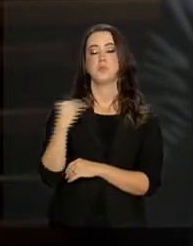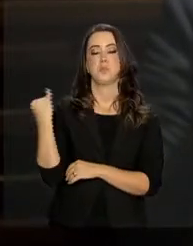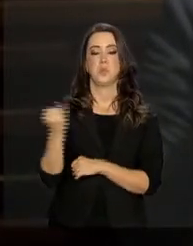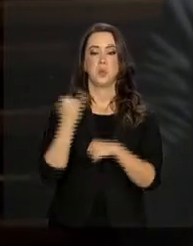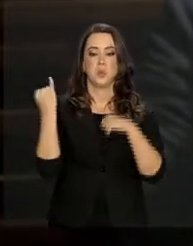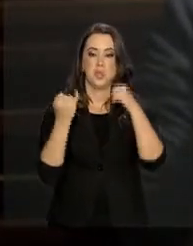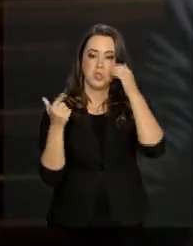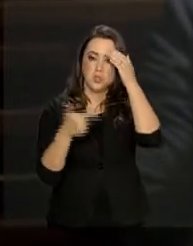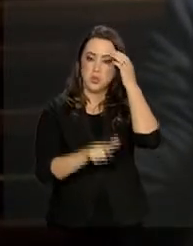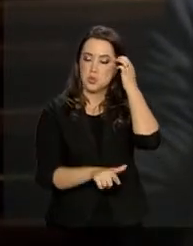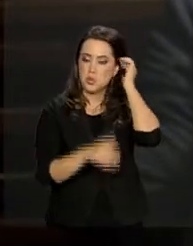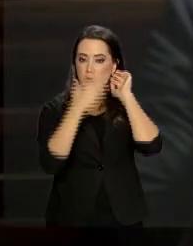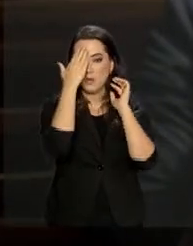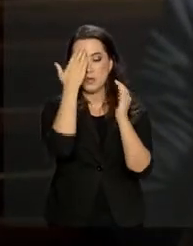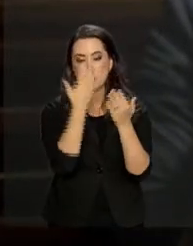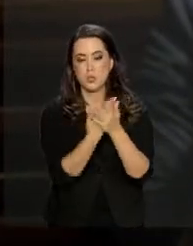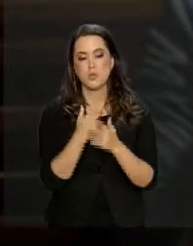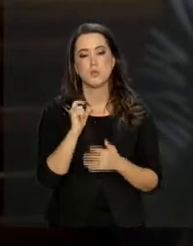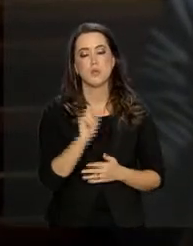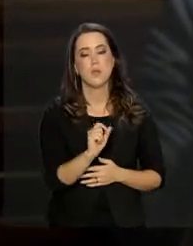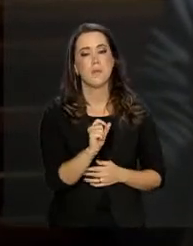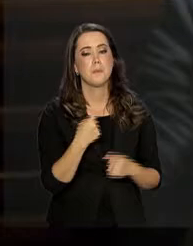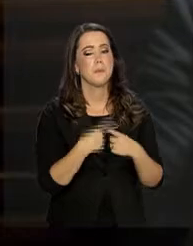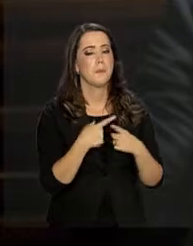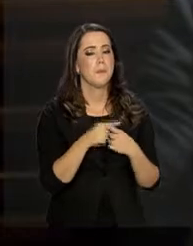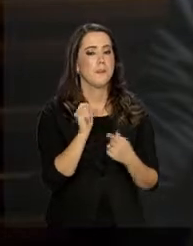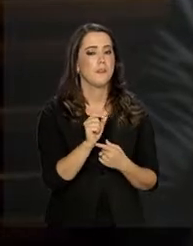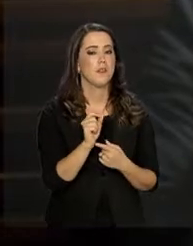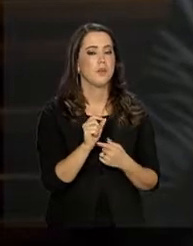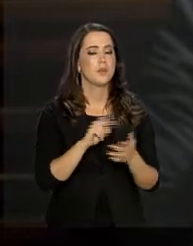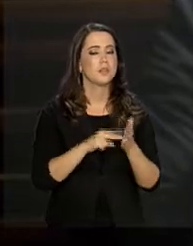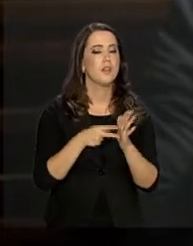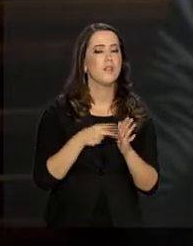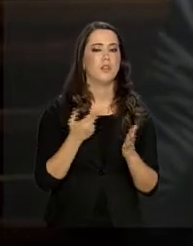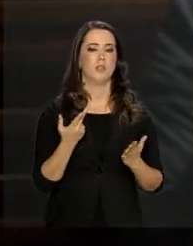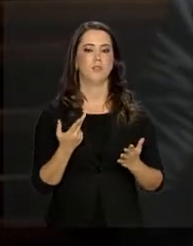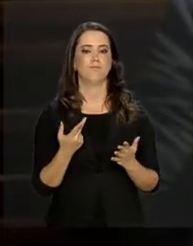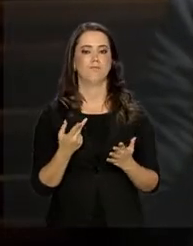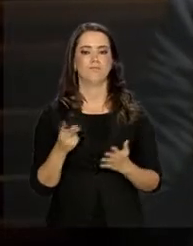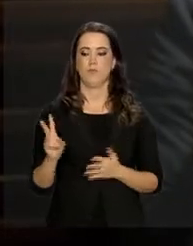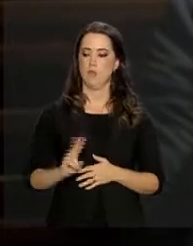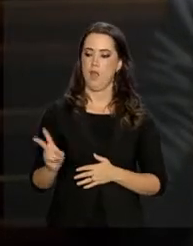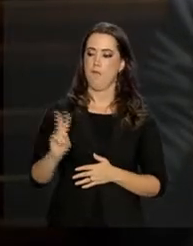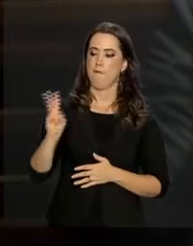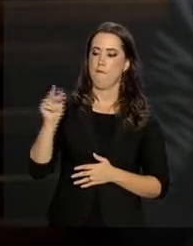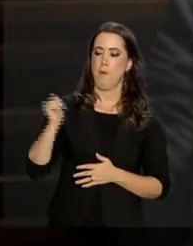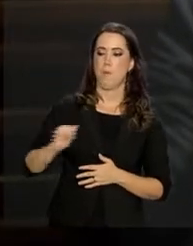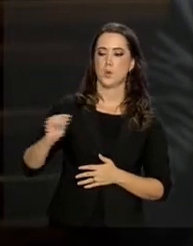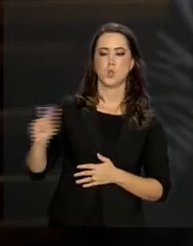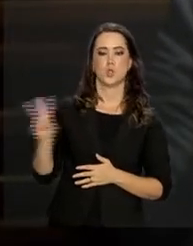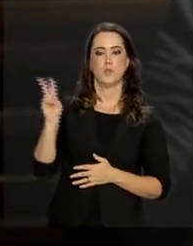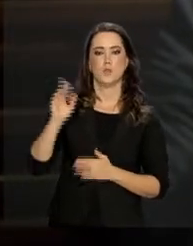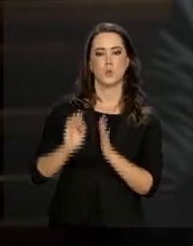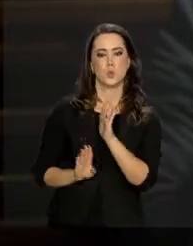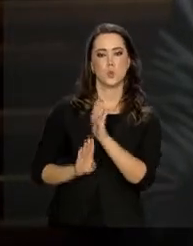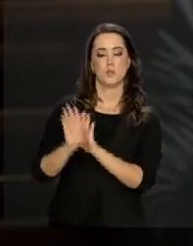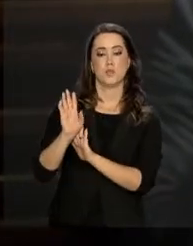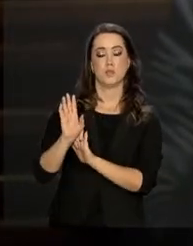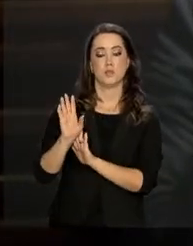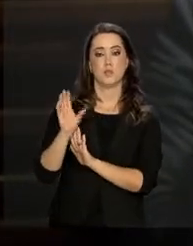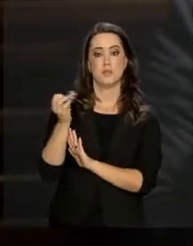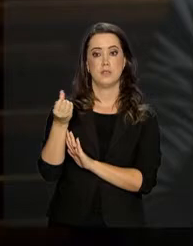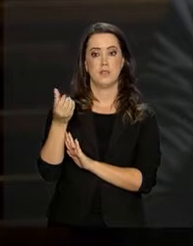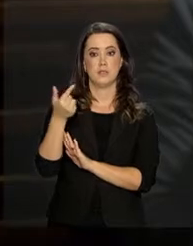recuperação da confiança. O resultado disso, o índice da Bolsa de Valores cresceu 67%,